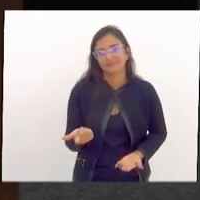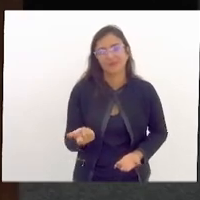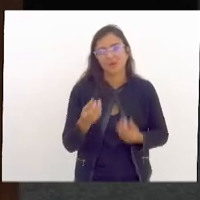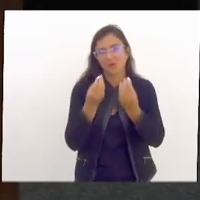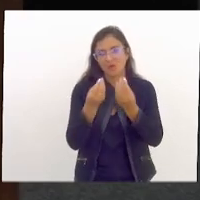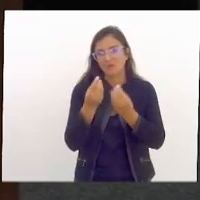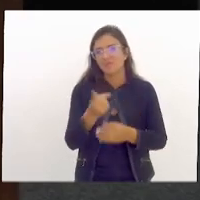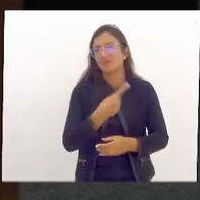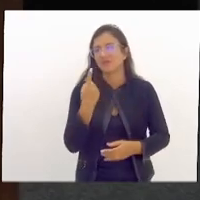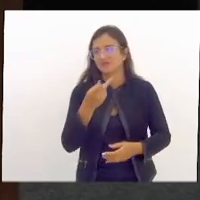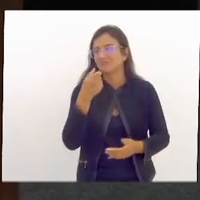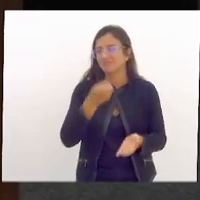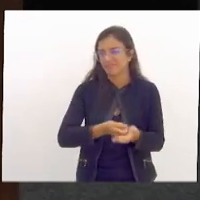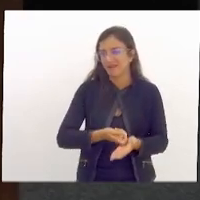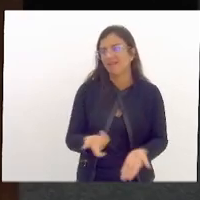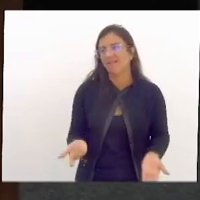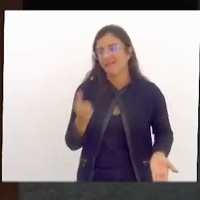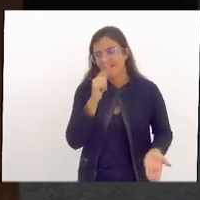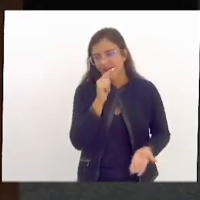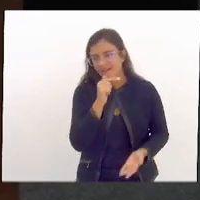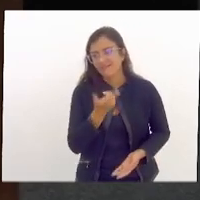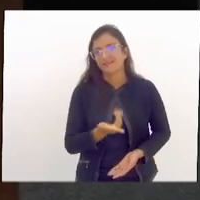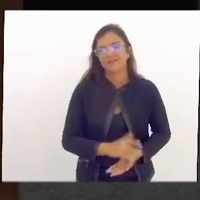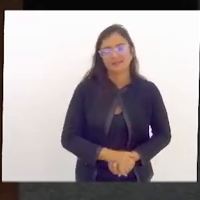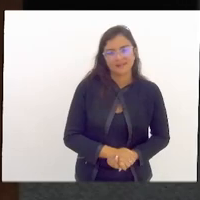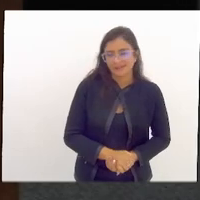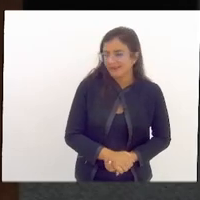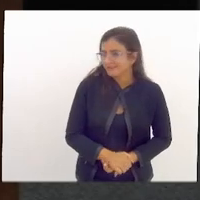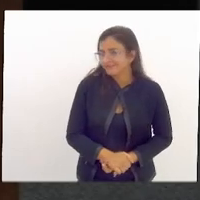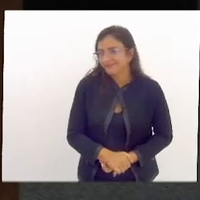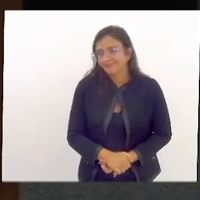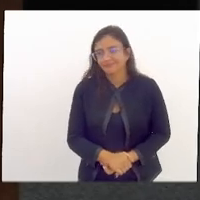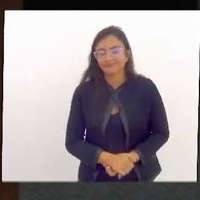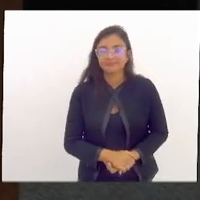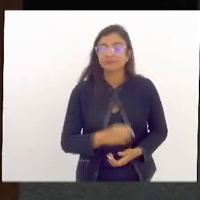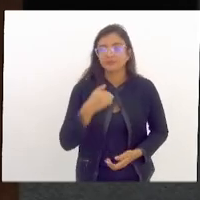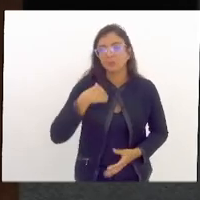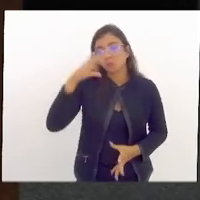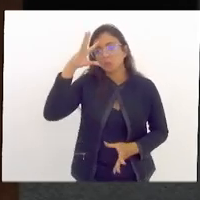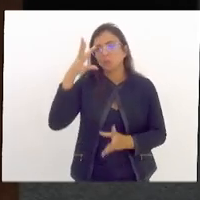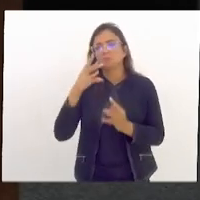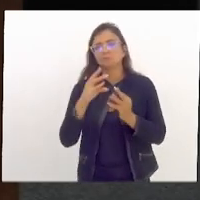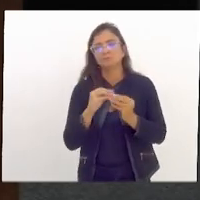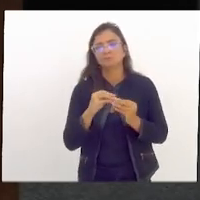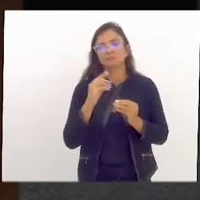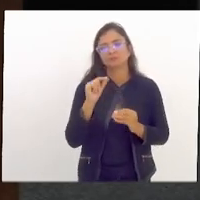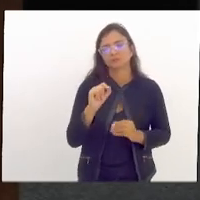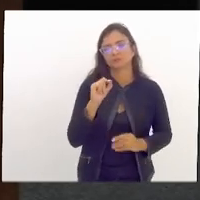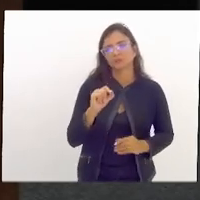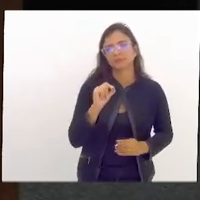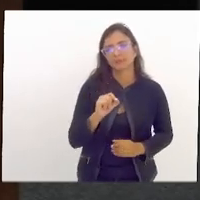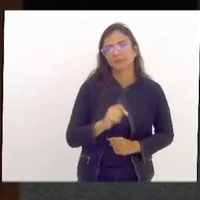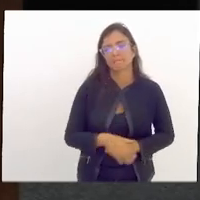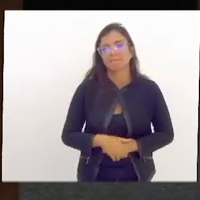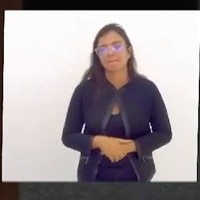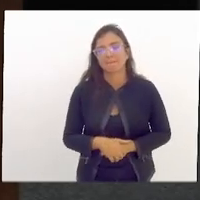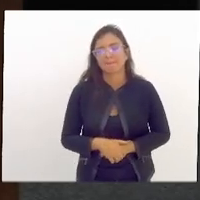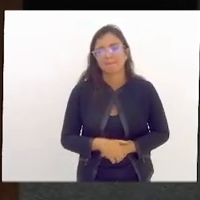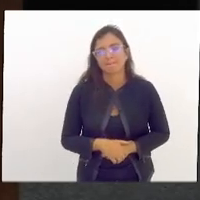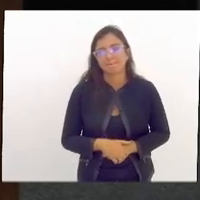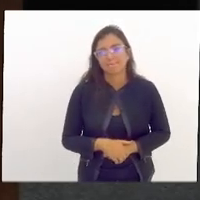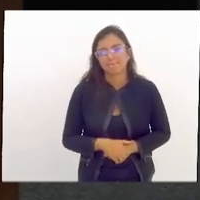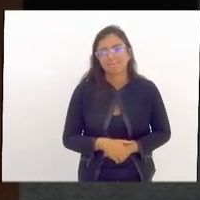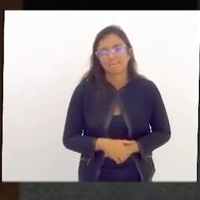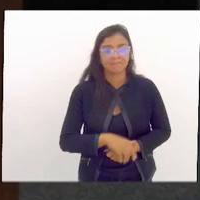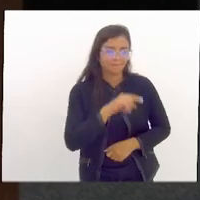e esgoto aqui, eu começo a concluir que, na verdade, após a